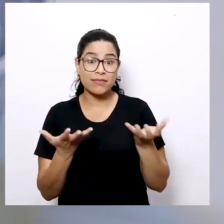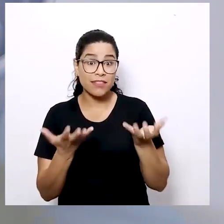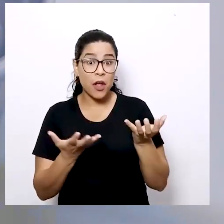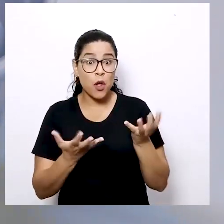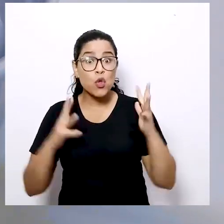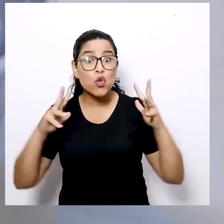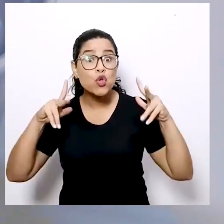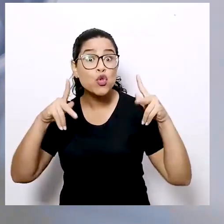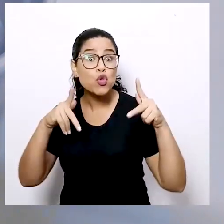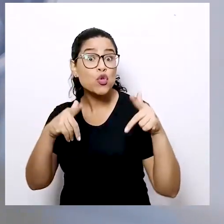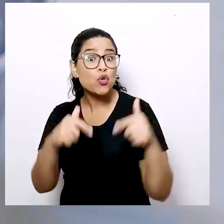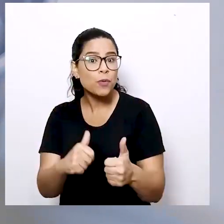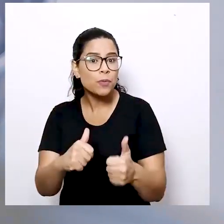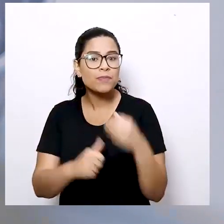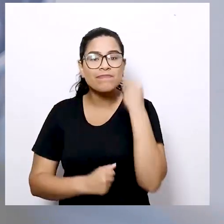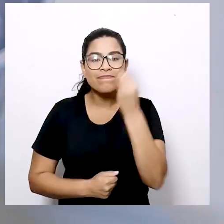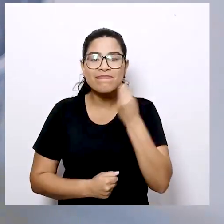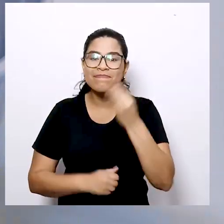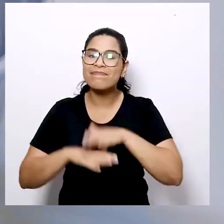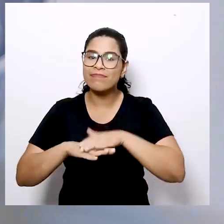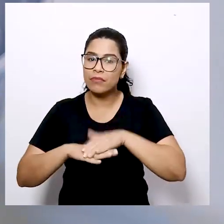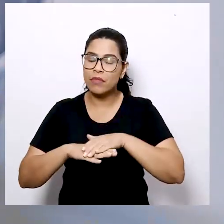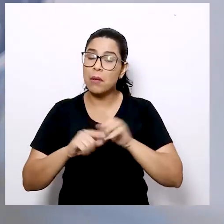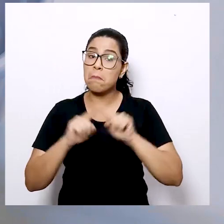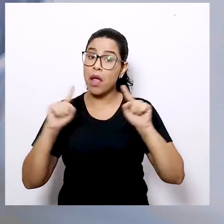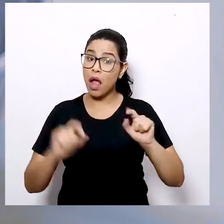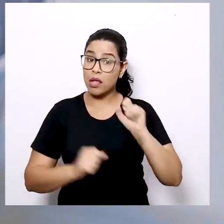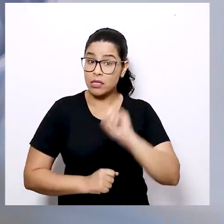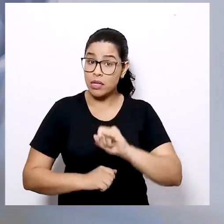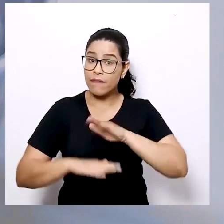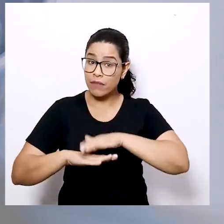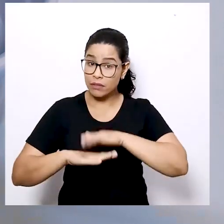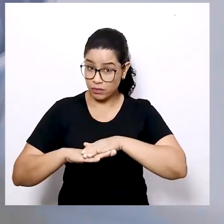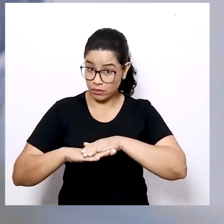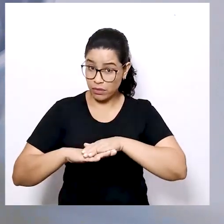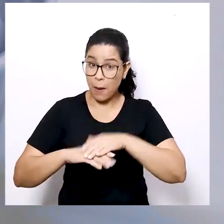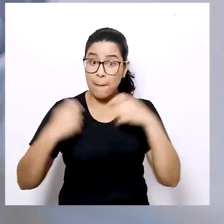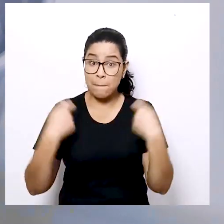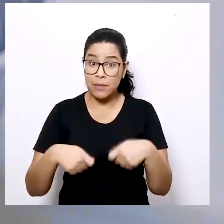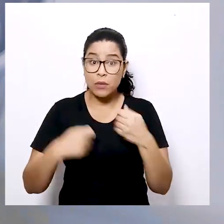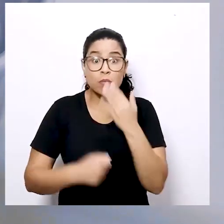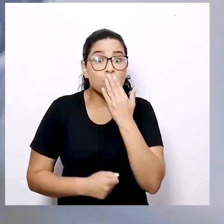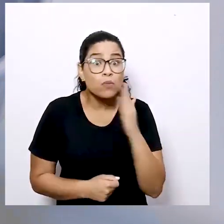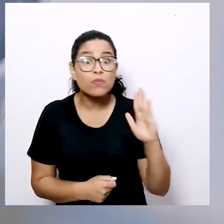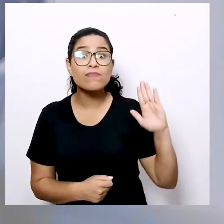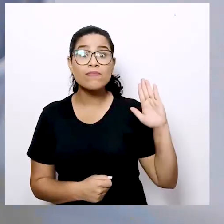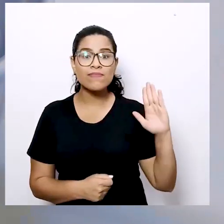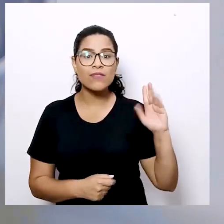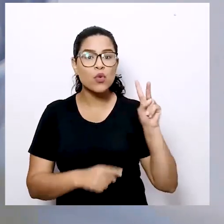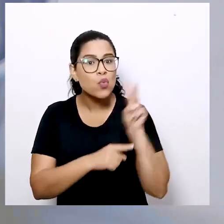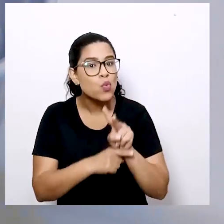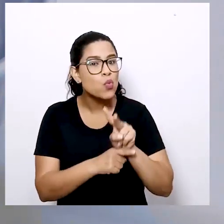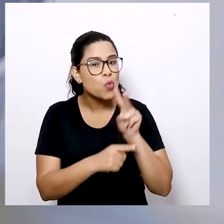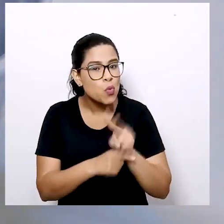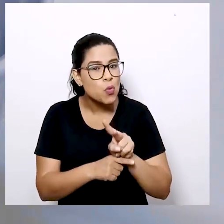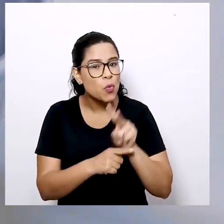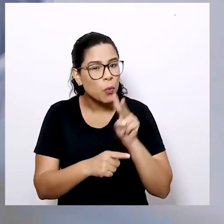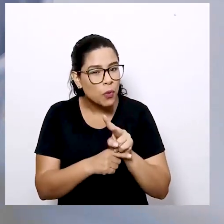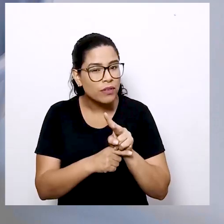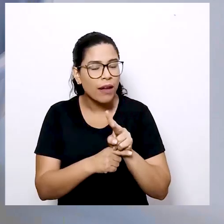essa experiência, mas se fizer, tem que prometer que vai cuidar